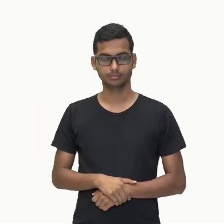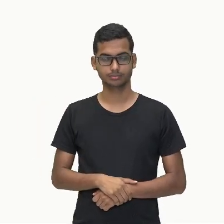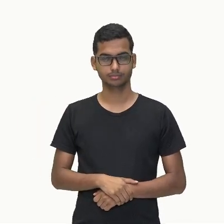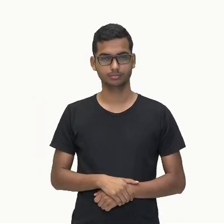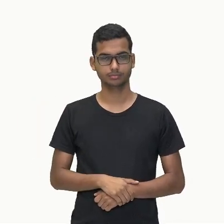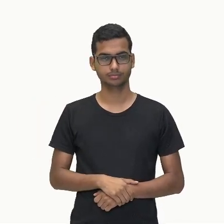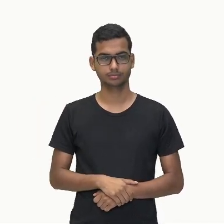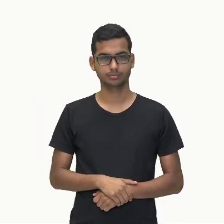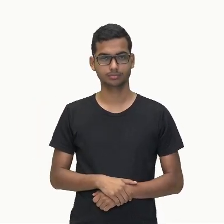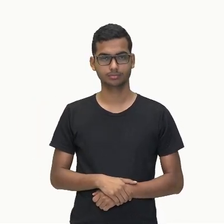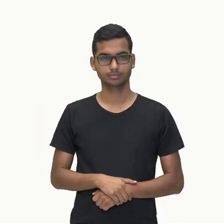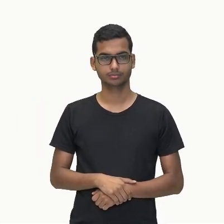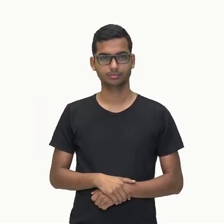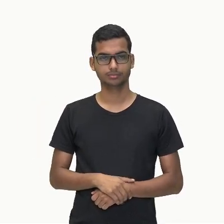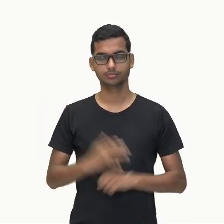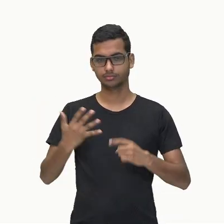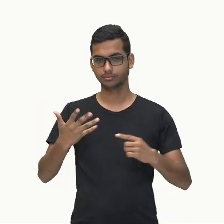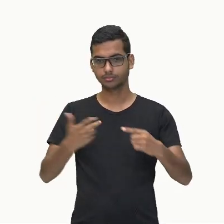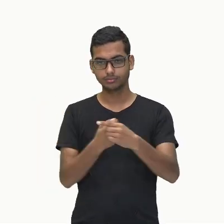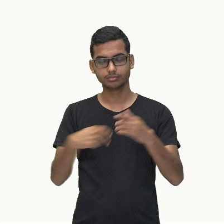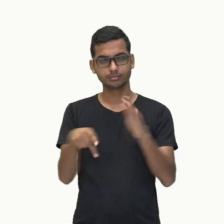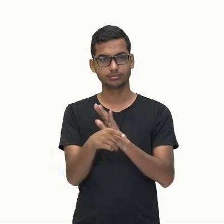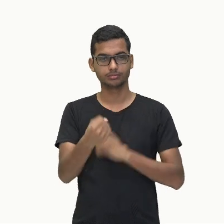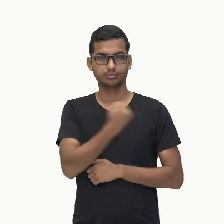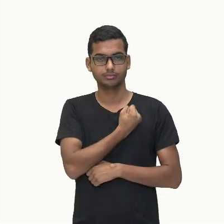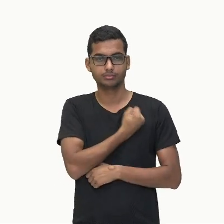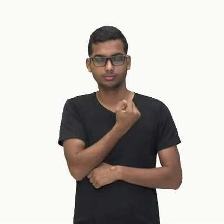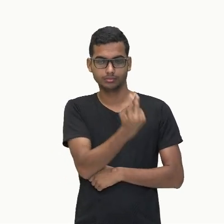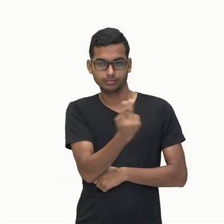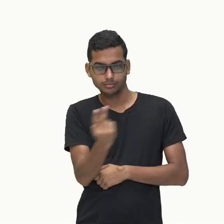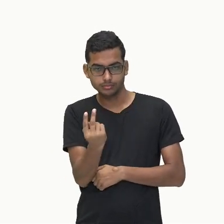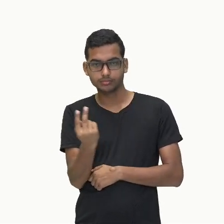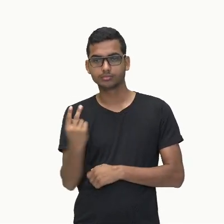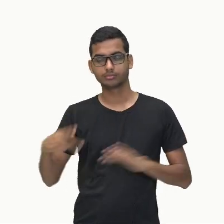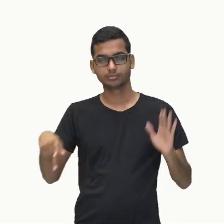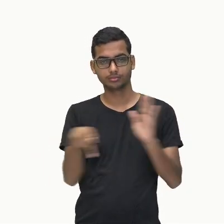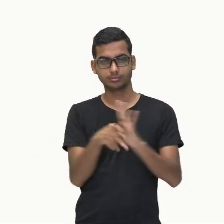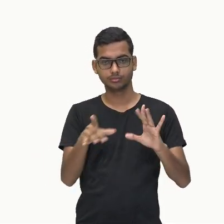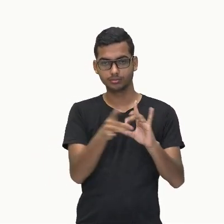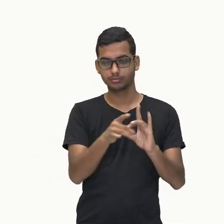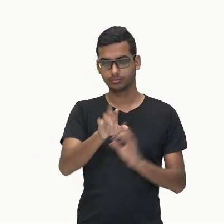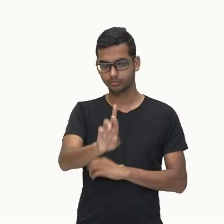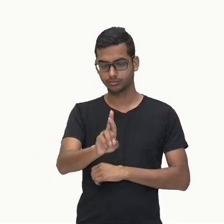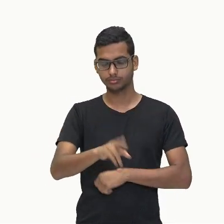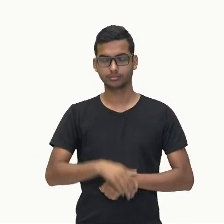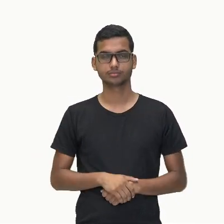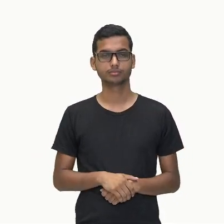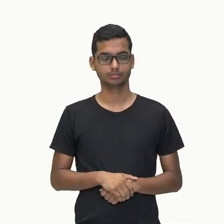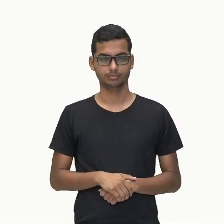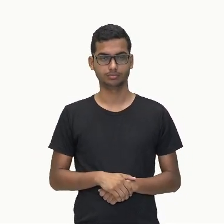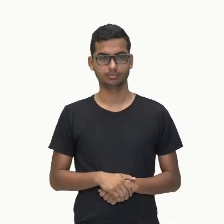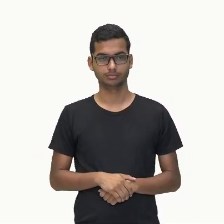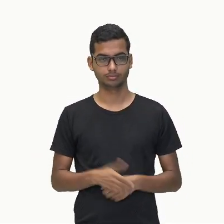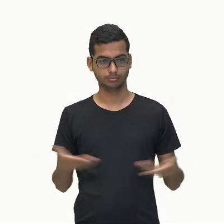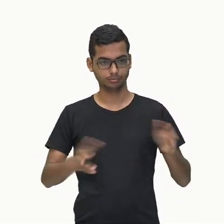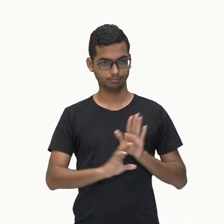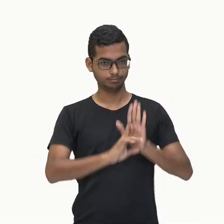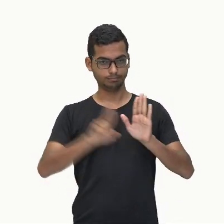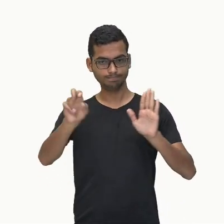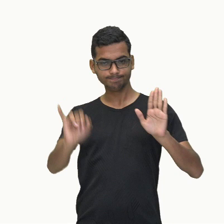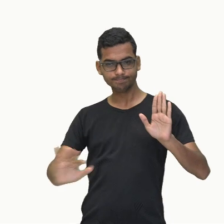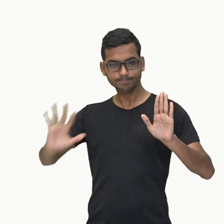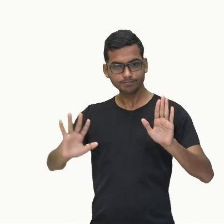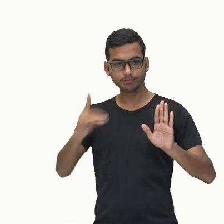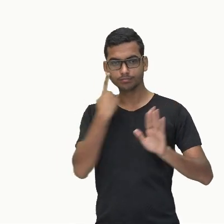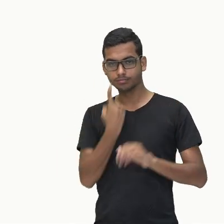segundos elementos dos pares ordenados pertencentes a R. Então, a gente representa a imagem